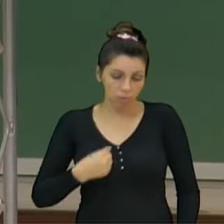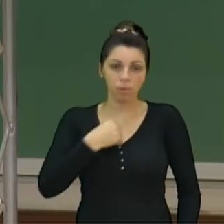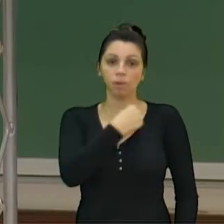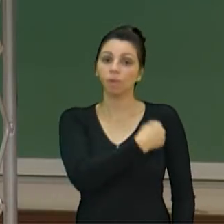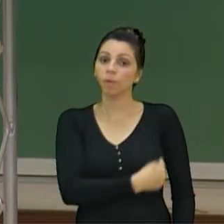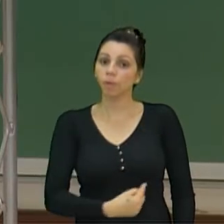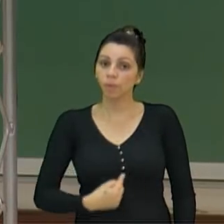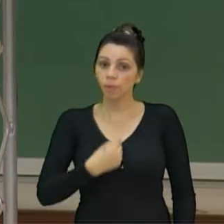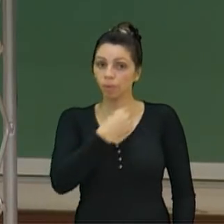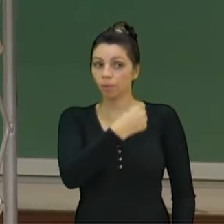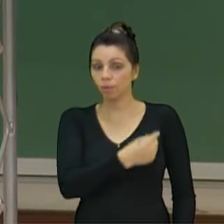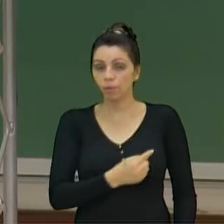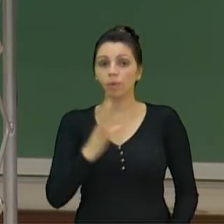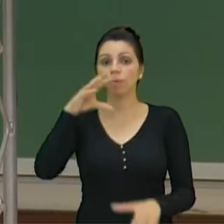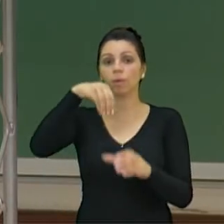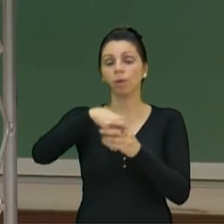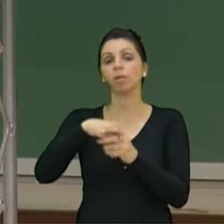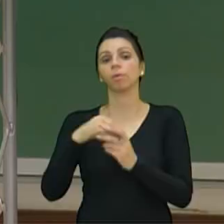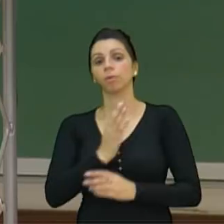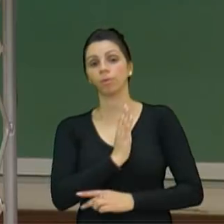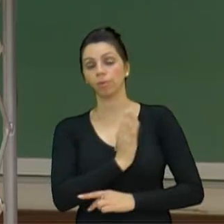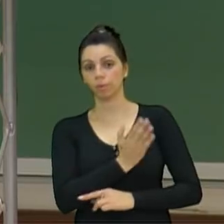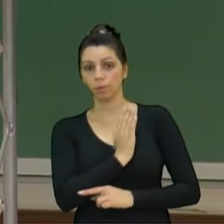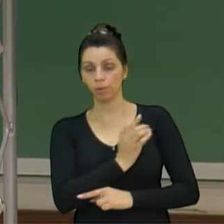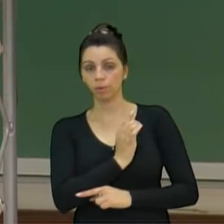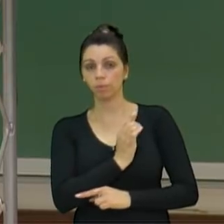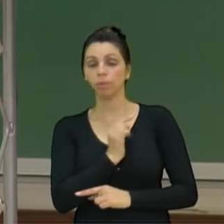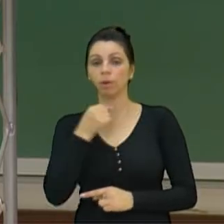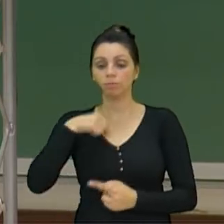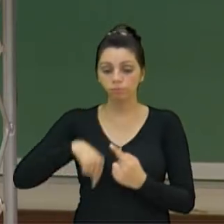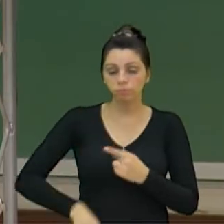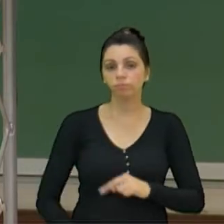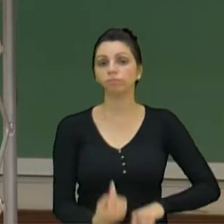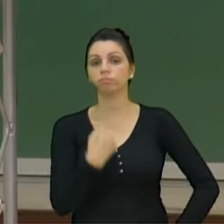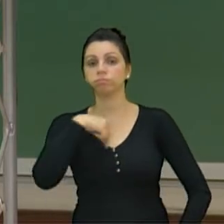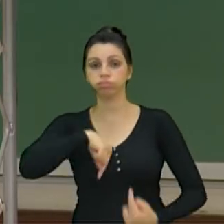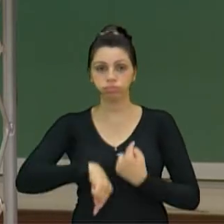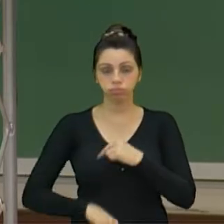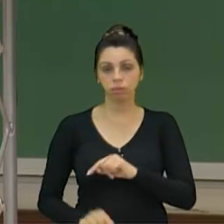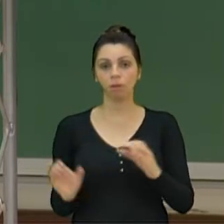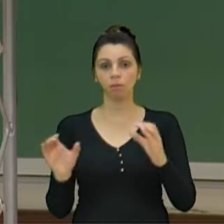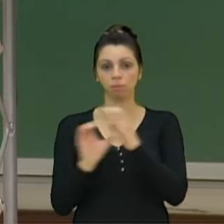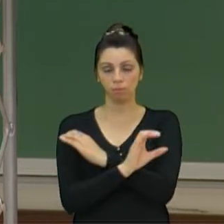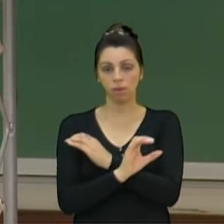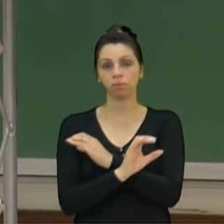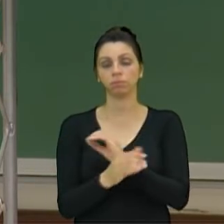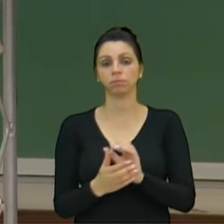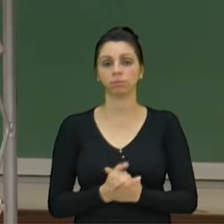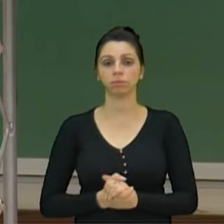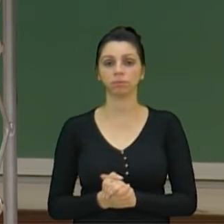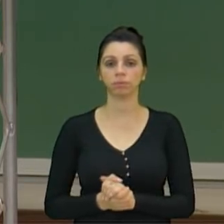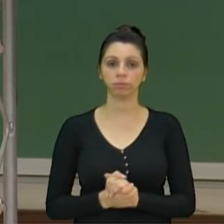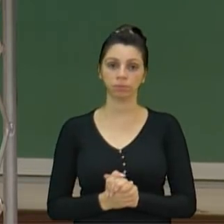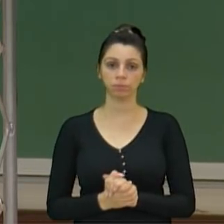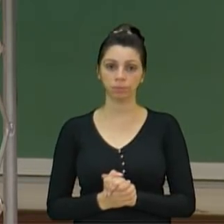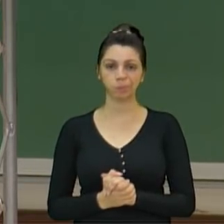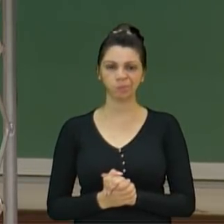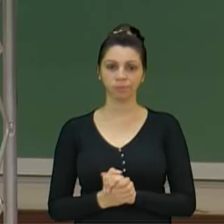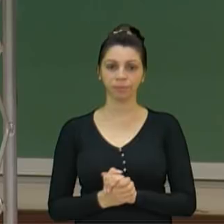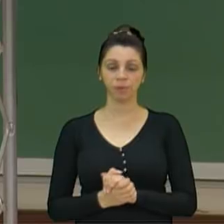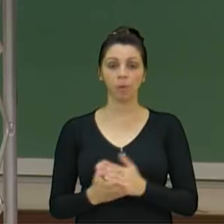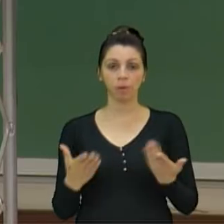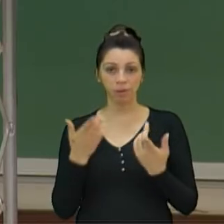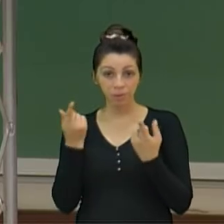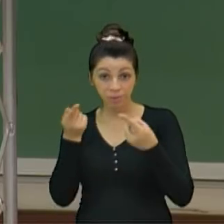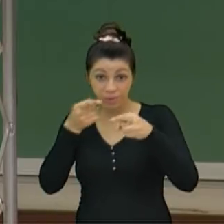vai passar por dentro do coração para fazer um percurso completo no corpo, certo? Com base nisso, tem um desafio